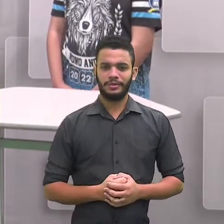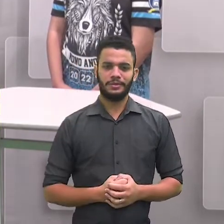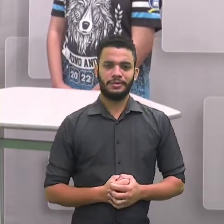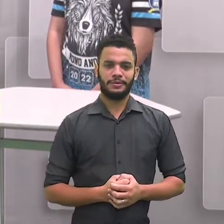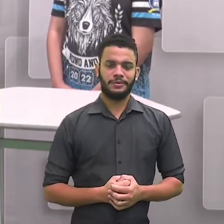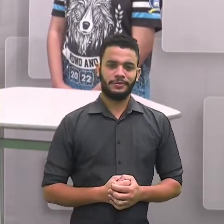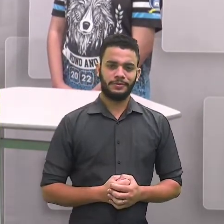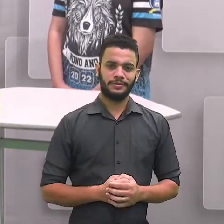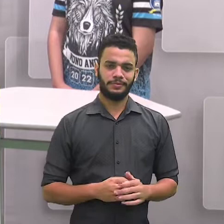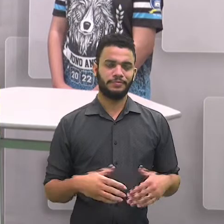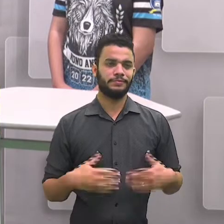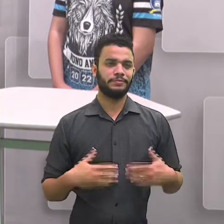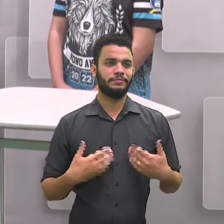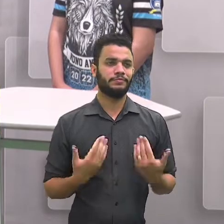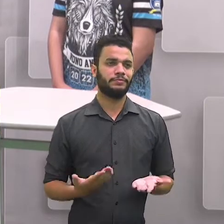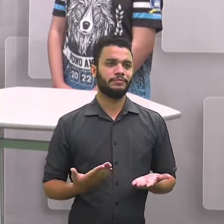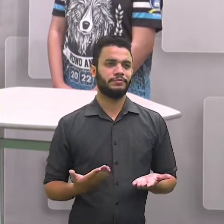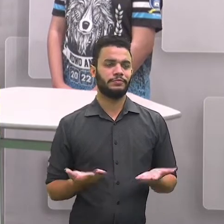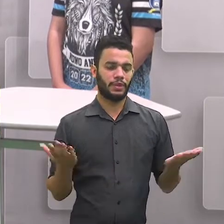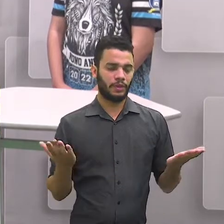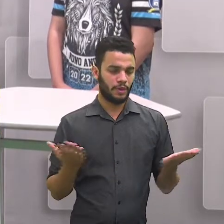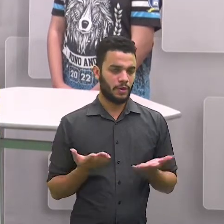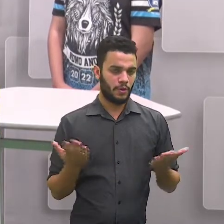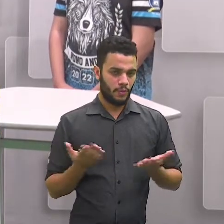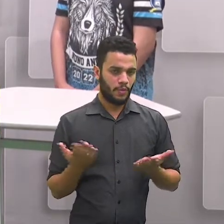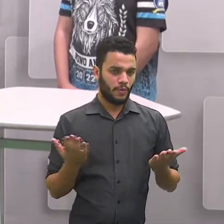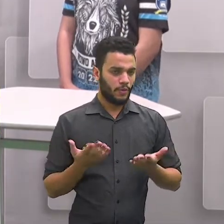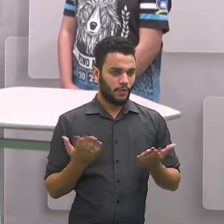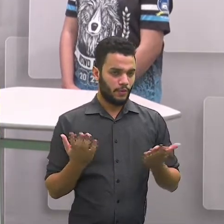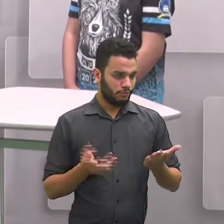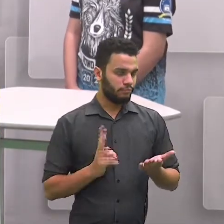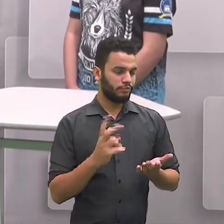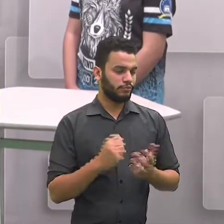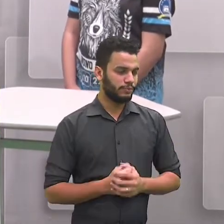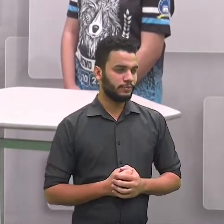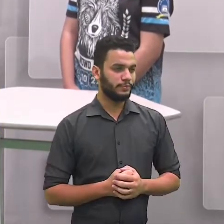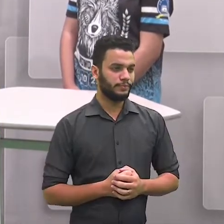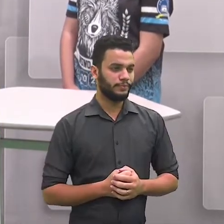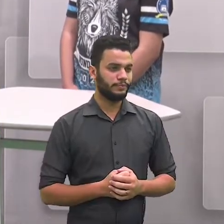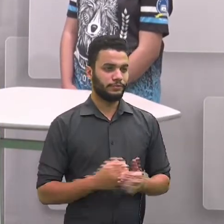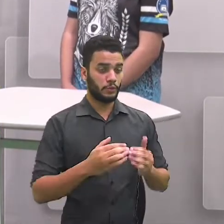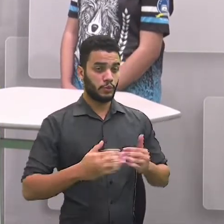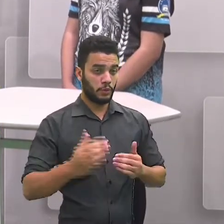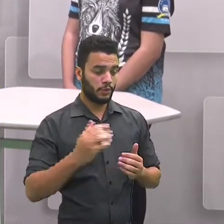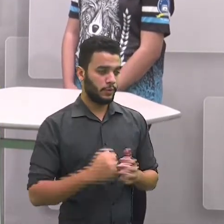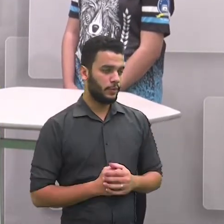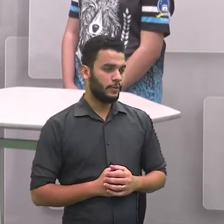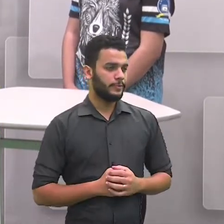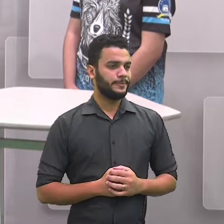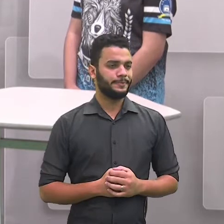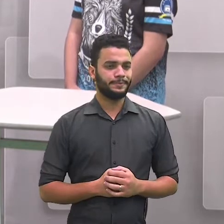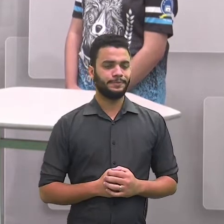E aí? Vamos ver, né? Como vai ser daqui pra frente agora.